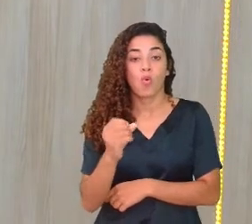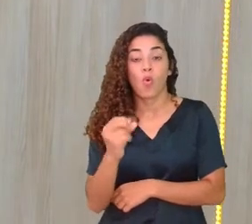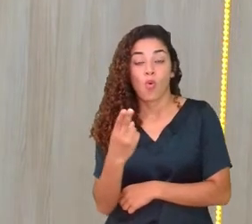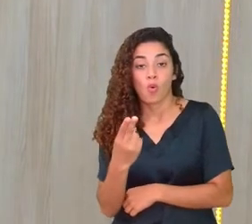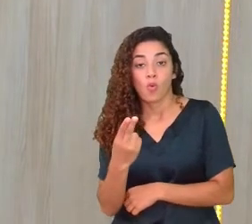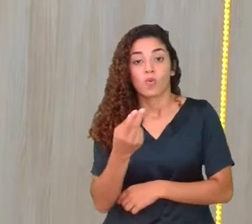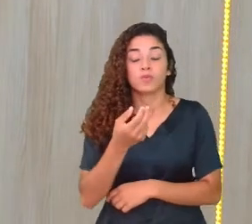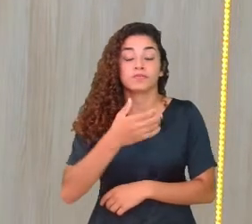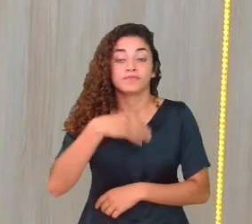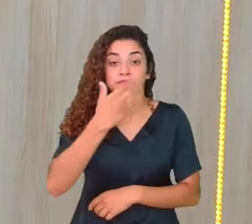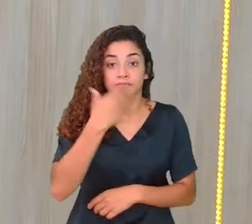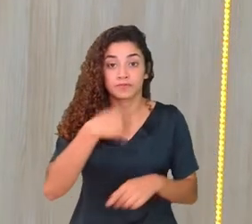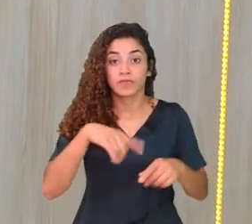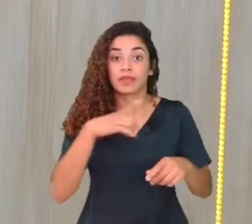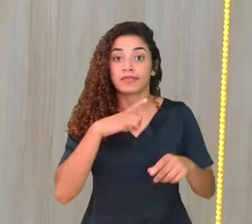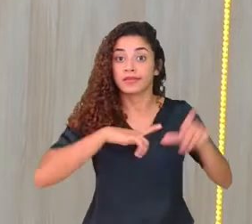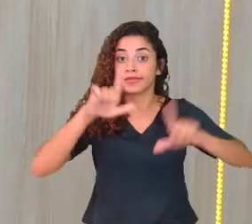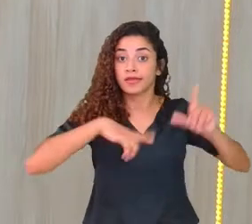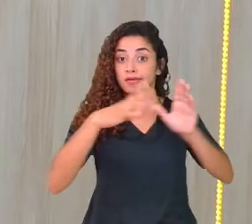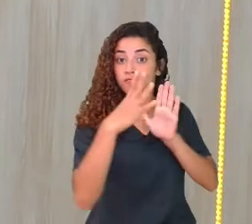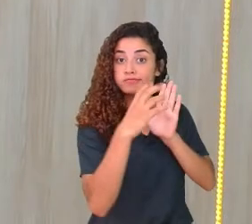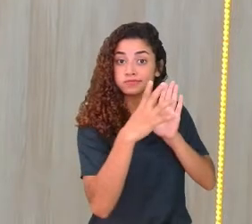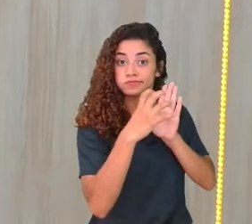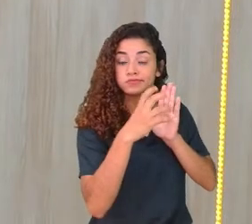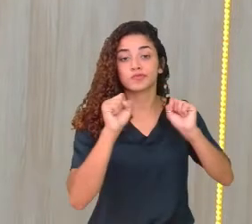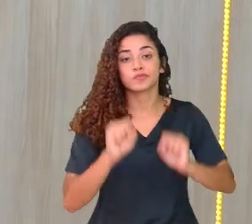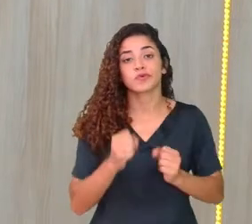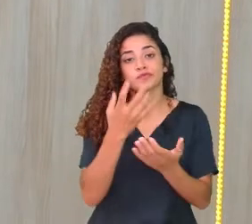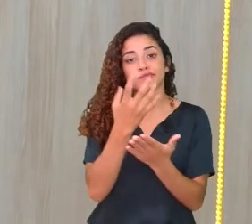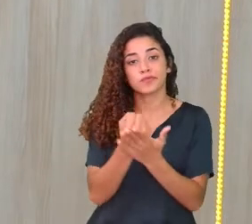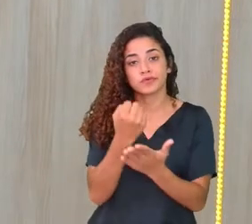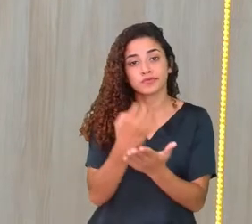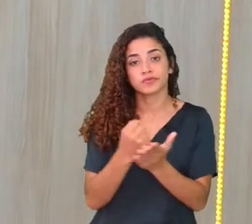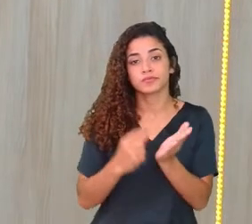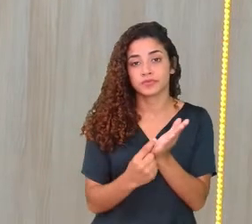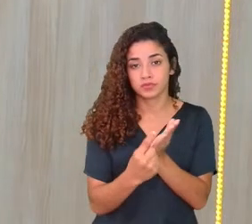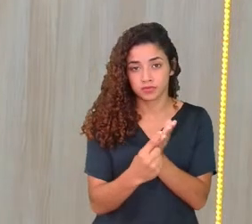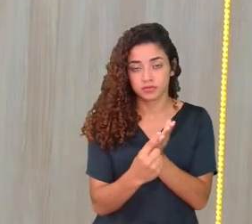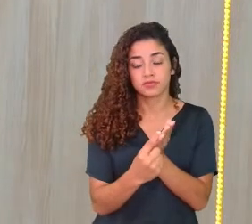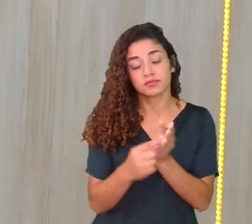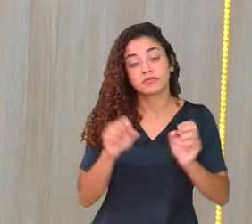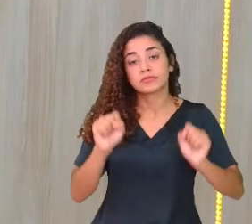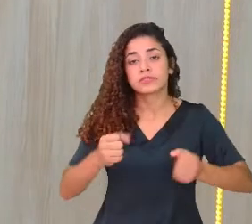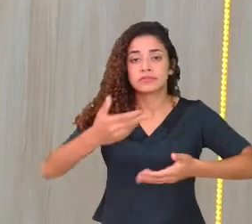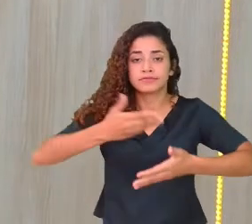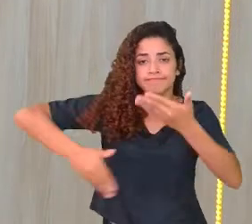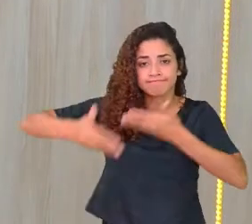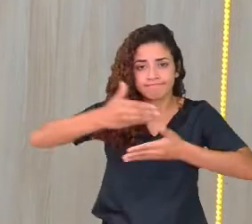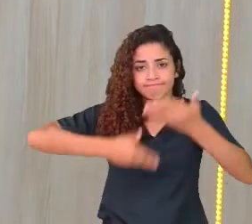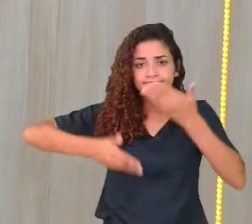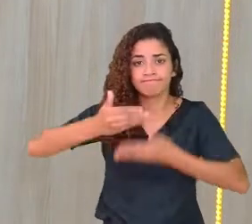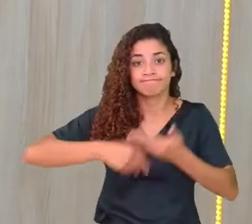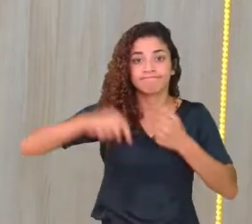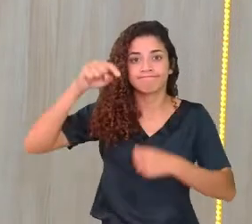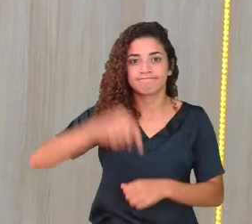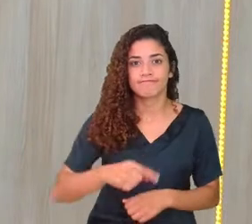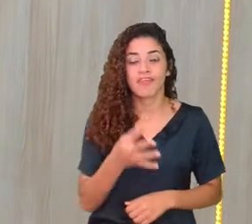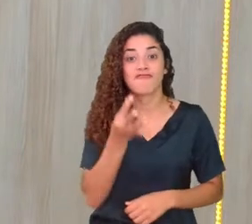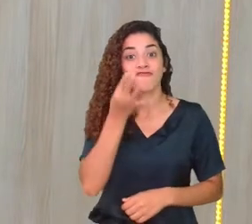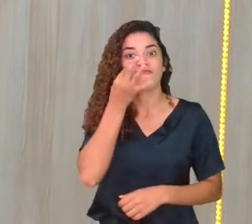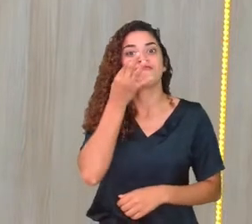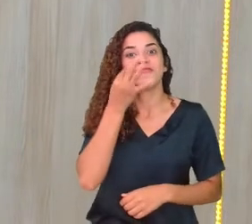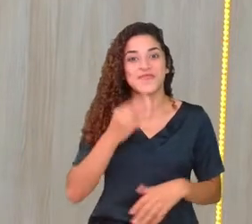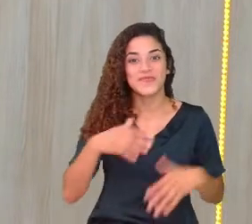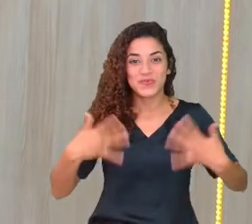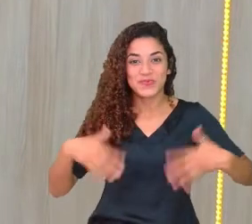o QR Code, vocês aí podem baixar o aplicativo e poder interagir conosco ao vivo, e a gente vai